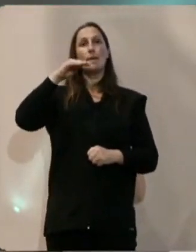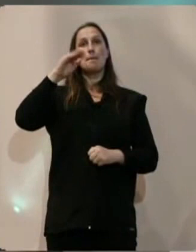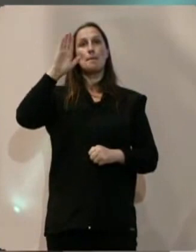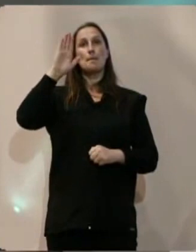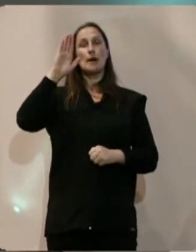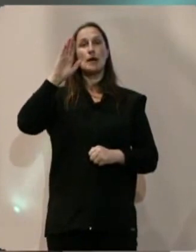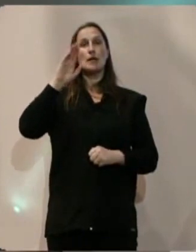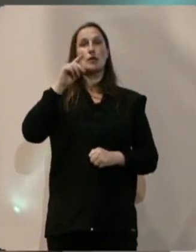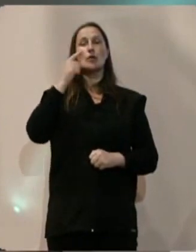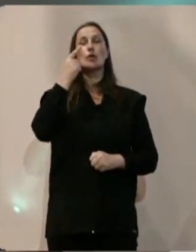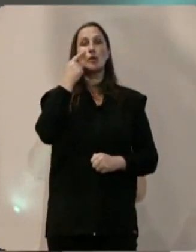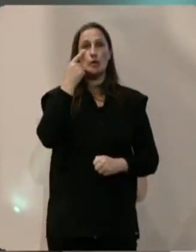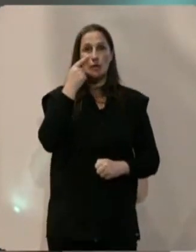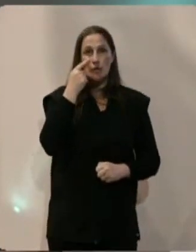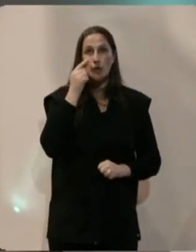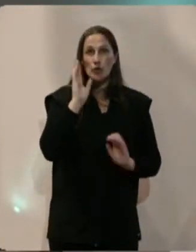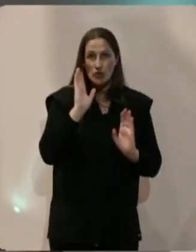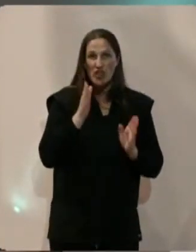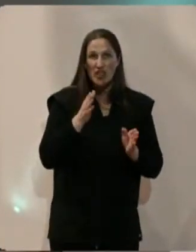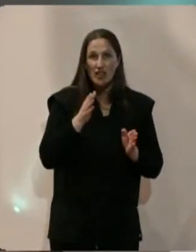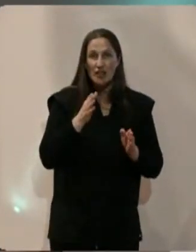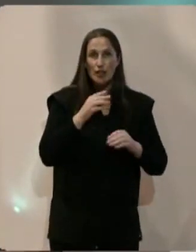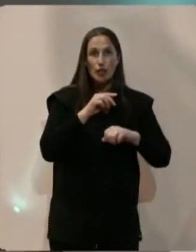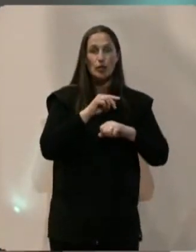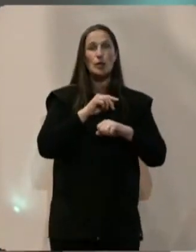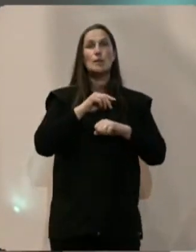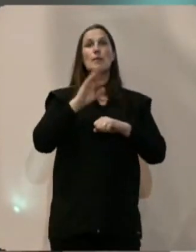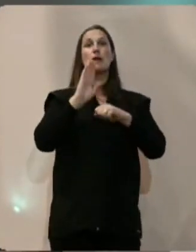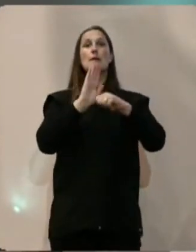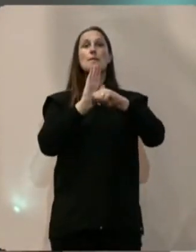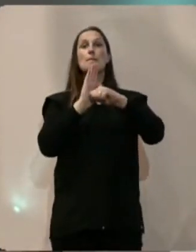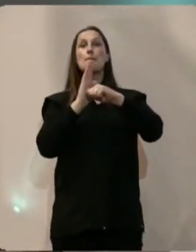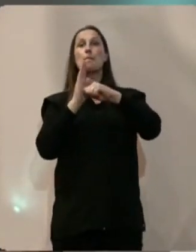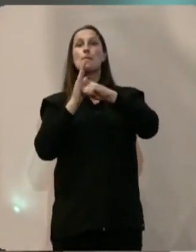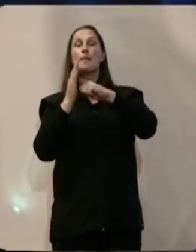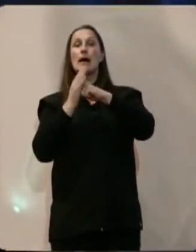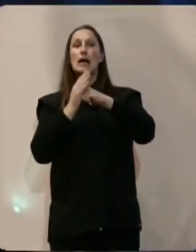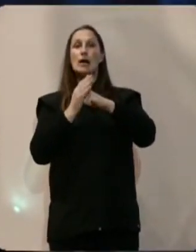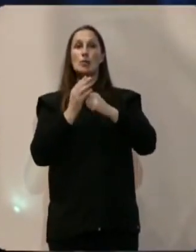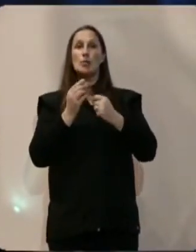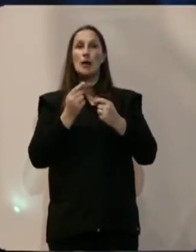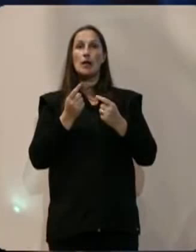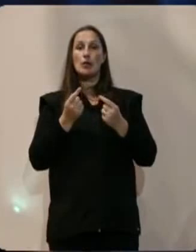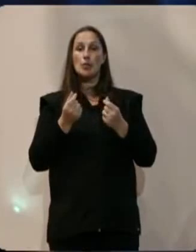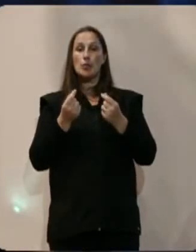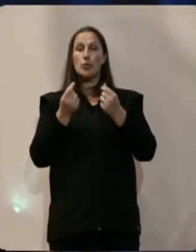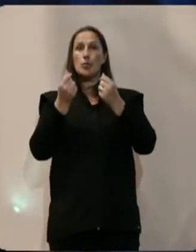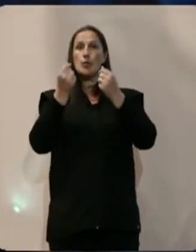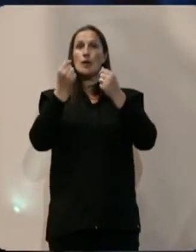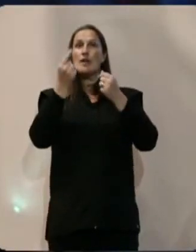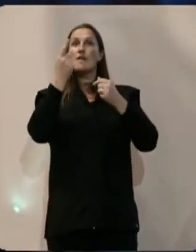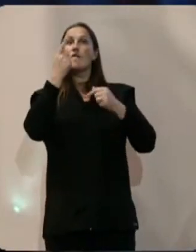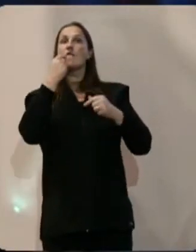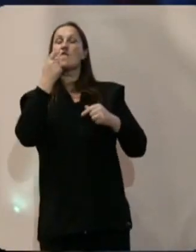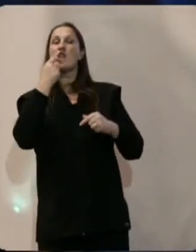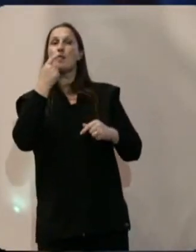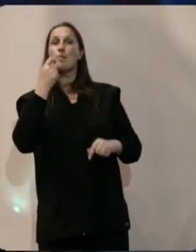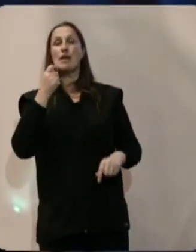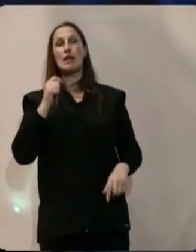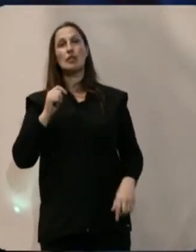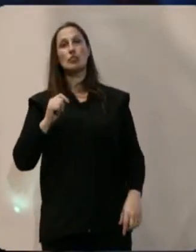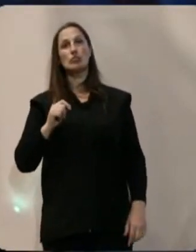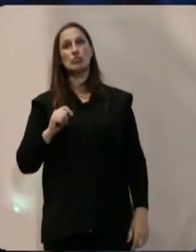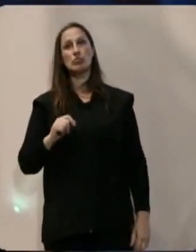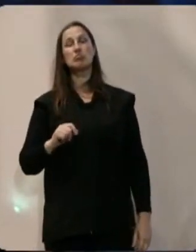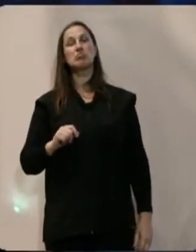você já andou olhando aquele negócio? Os bairros mais ricos estão em vermelho. E disse: